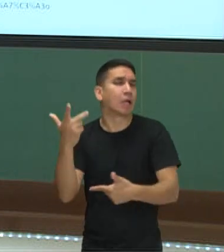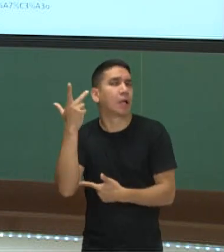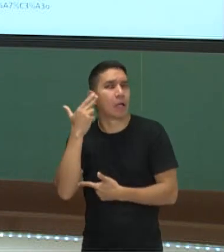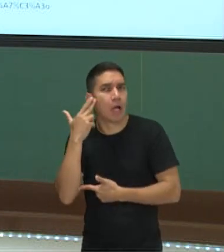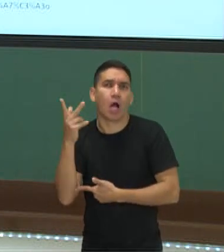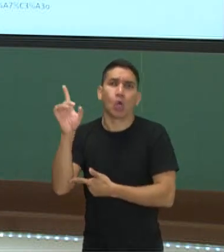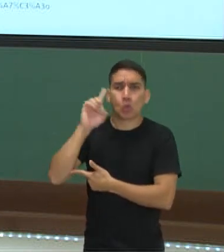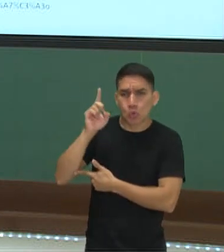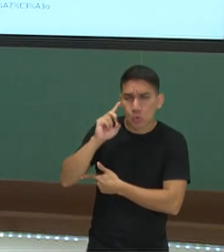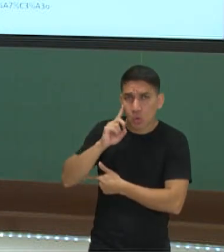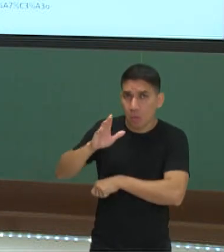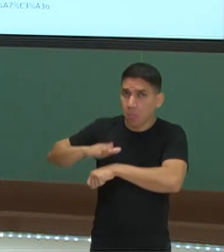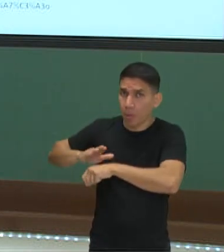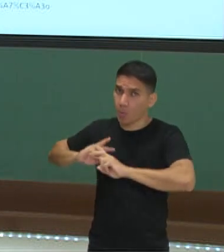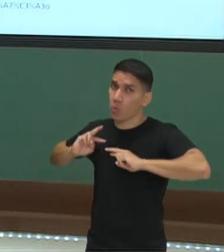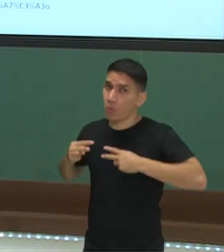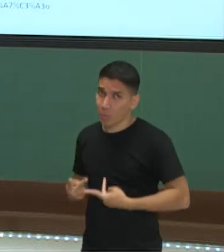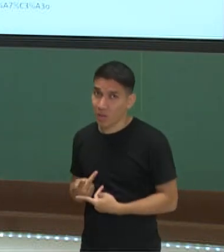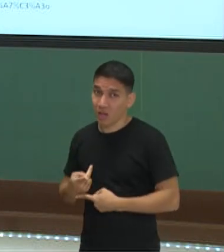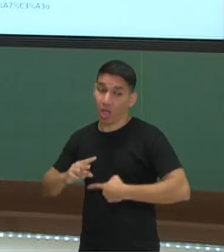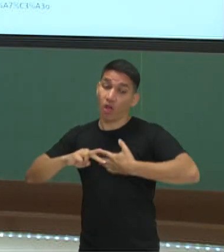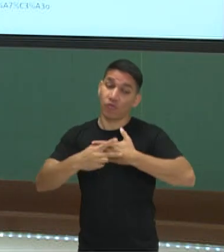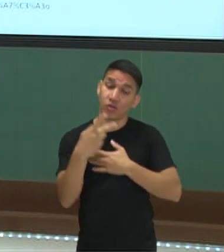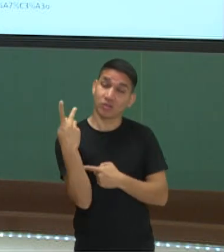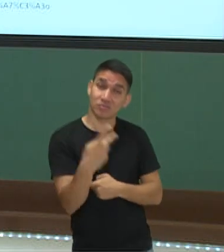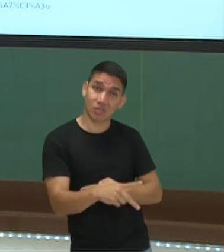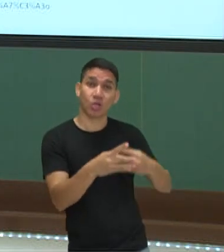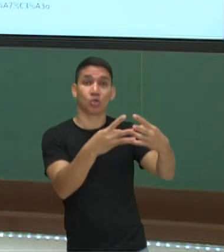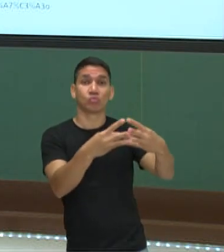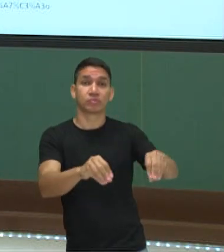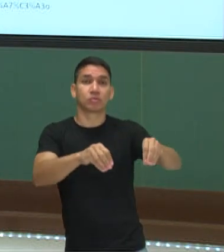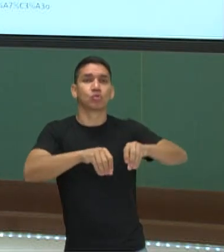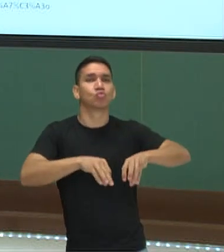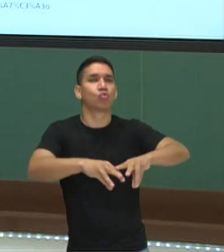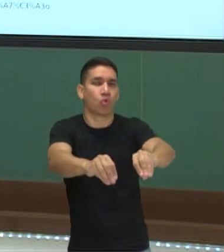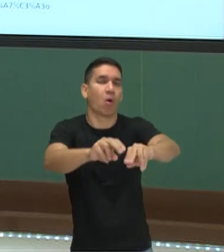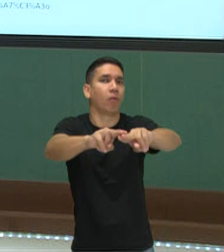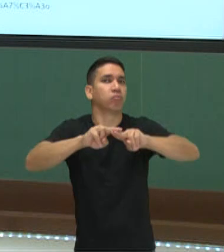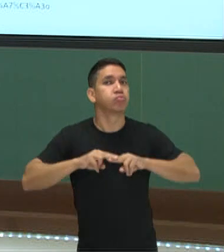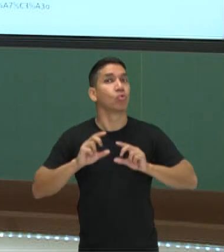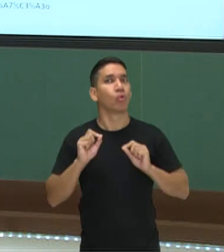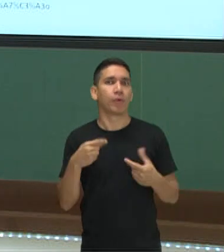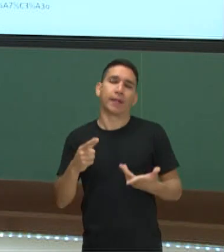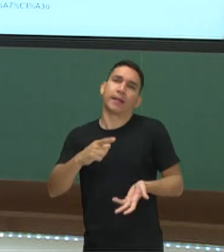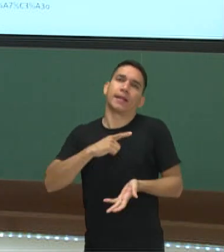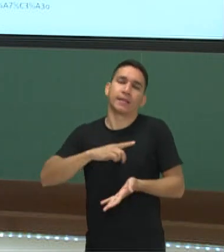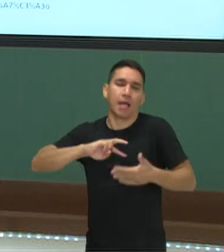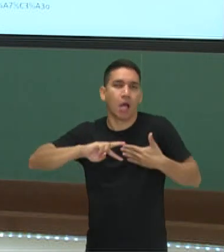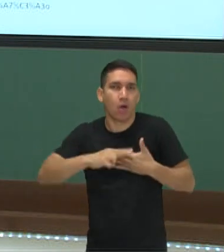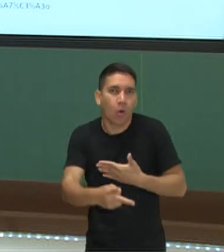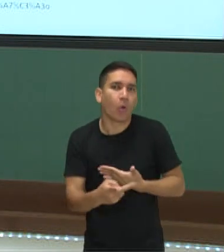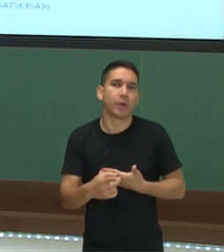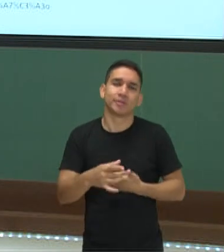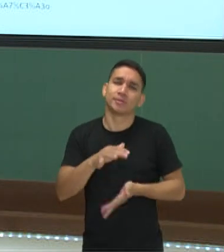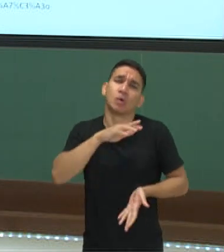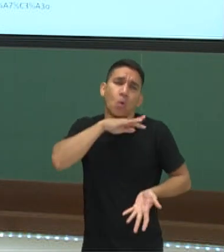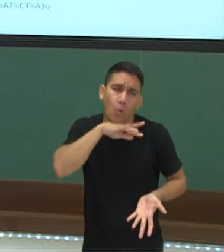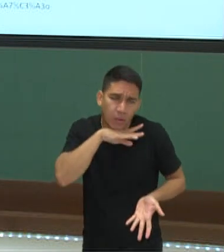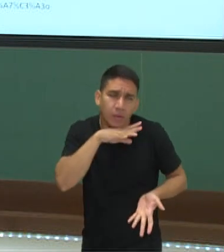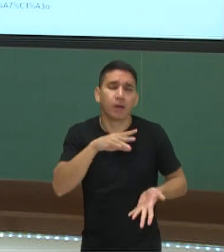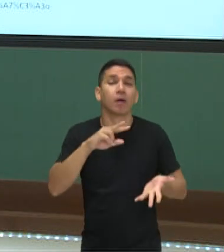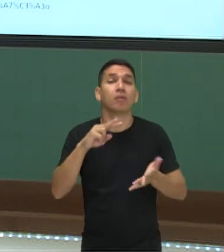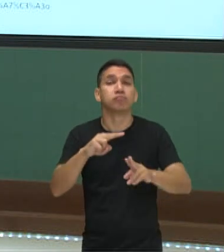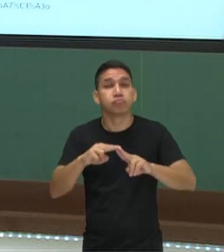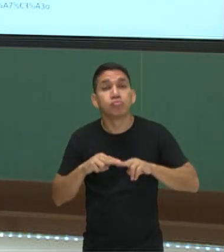cotidianas, interfere diretamente o solo. Por isso, então, eu tenho essas consequências negativas e, por